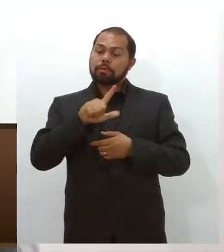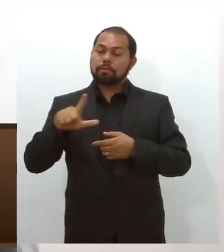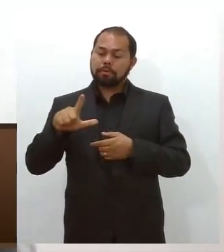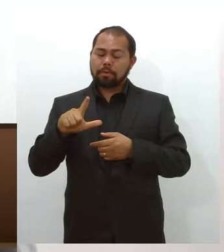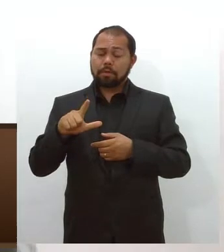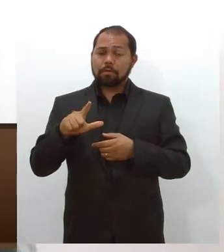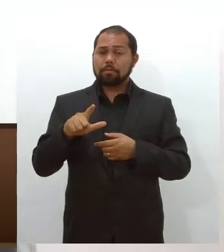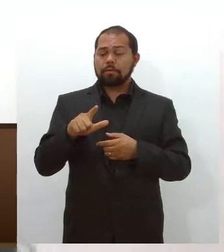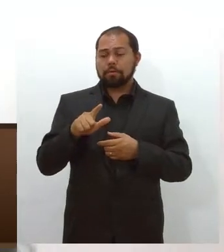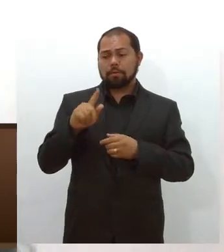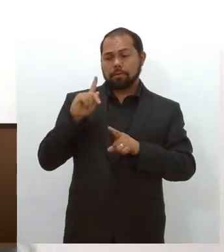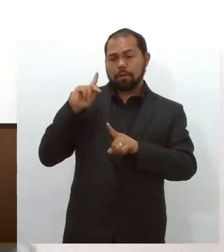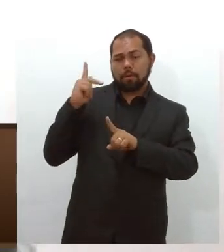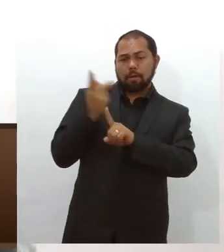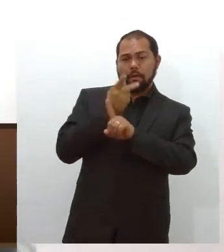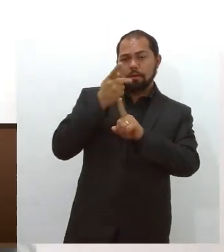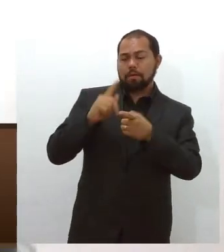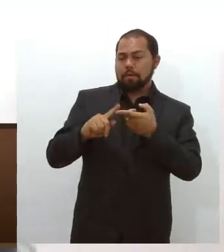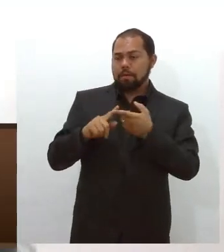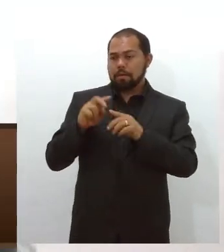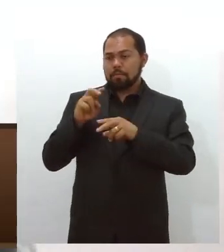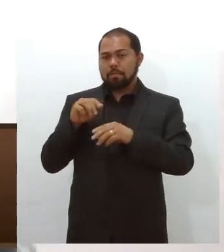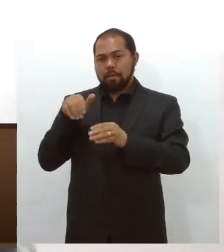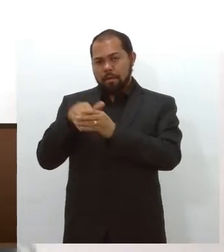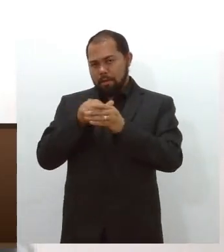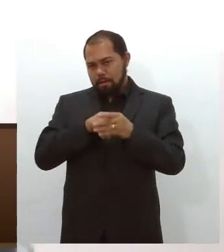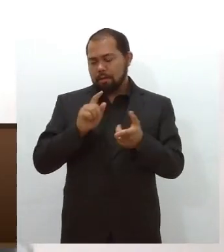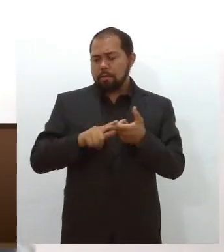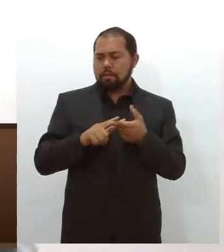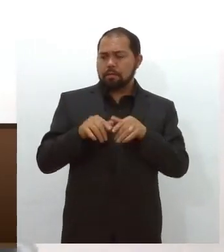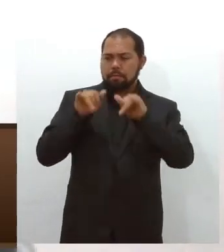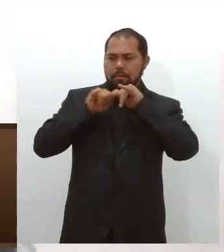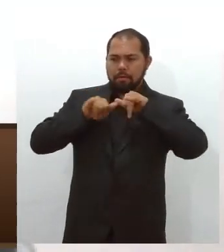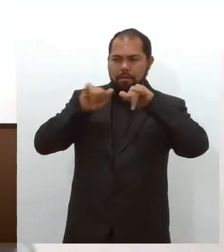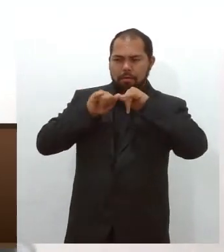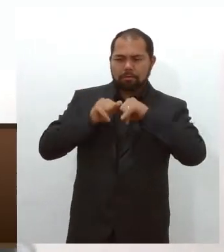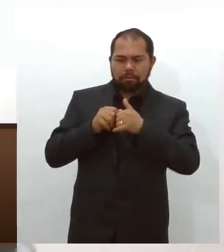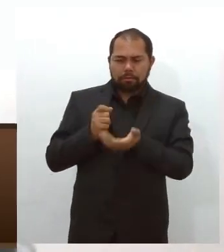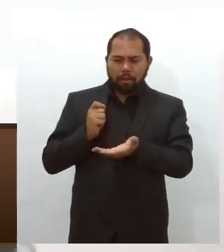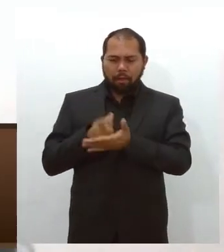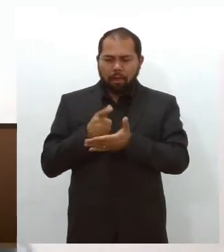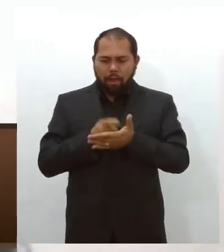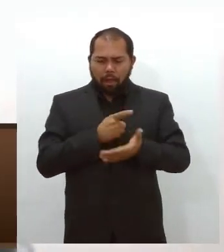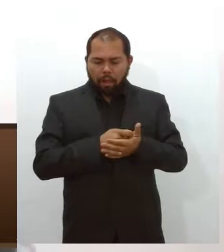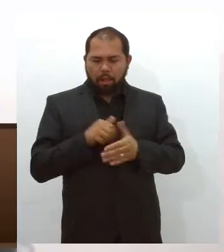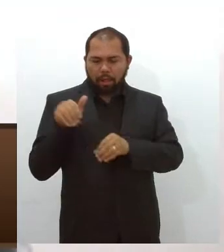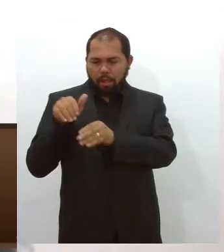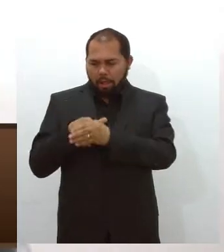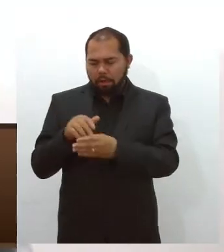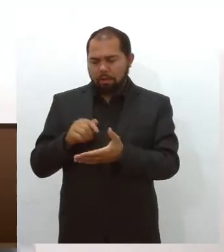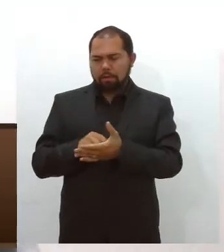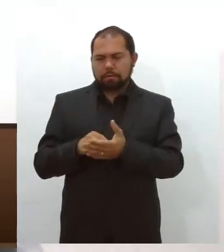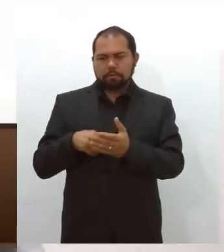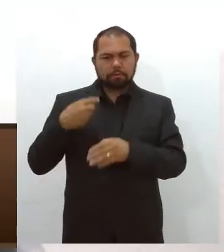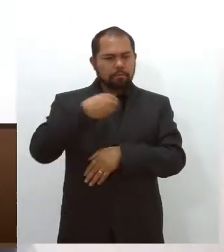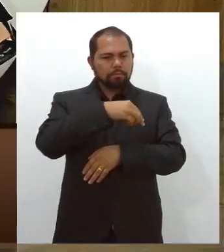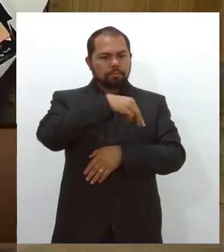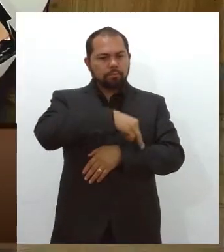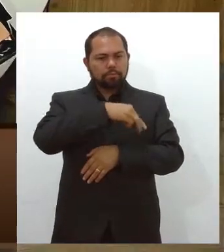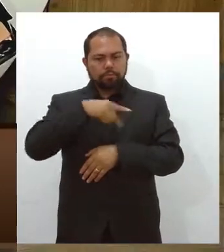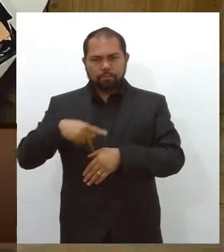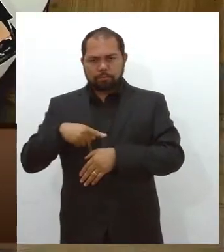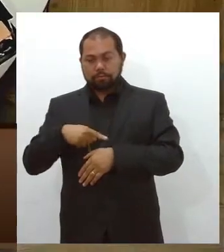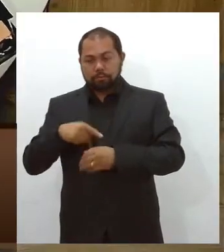ilegais, e esse procedimento vai direto para o Ministério Público, que fará a apuração.